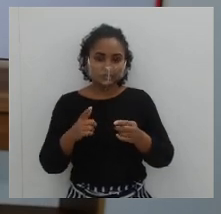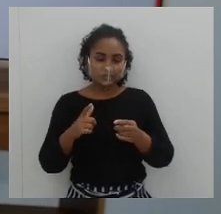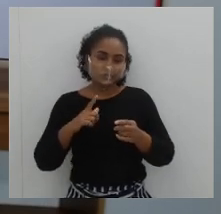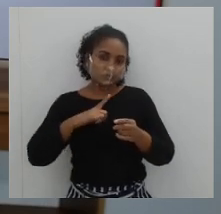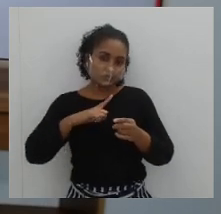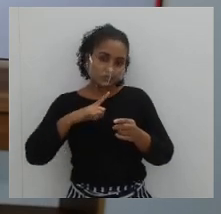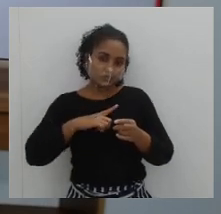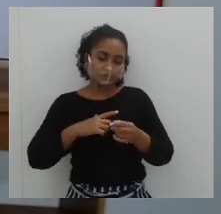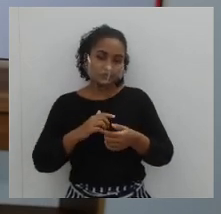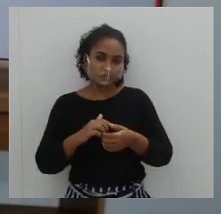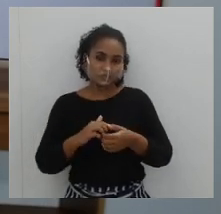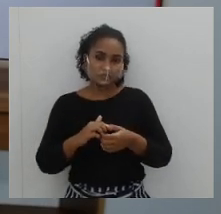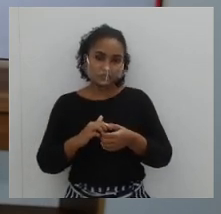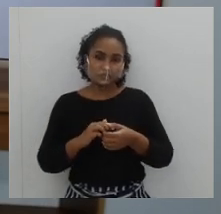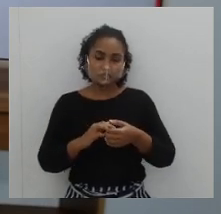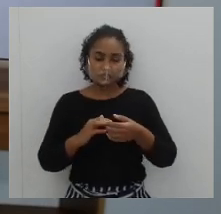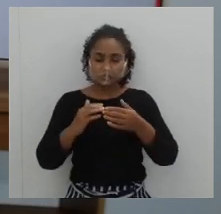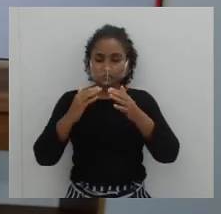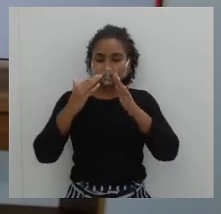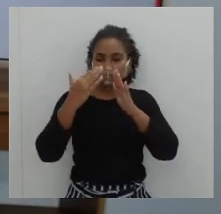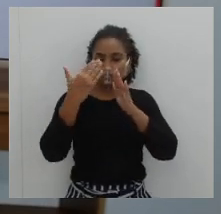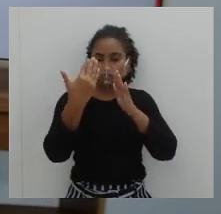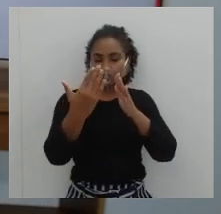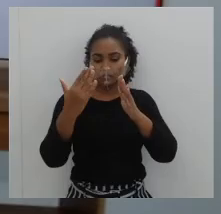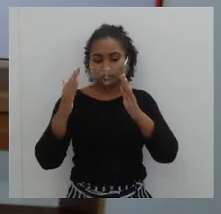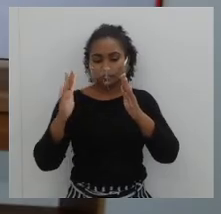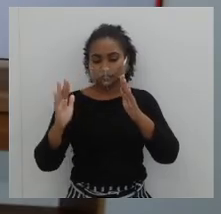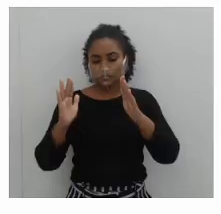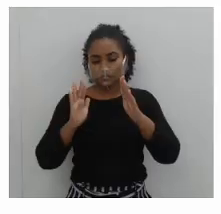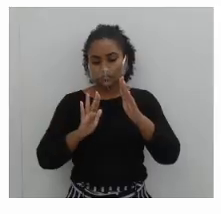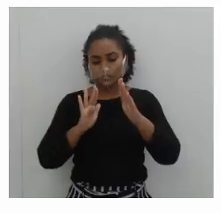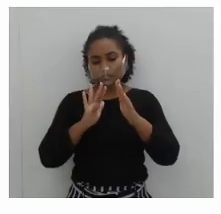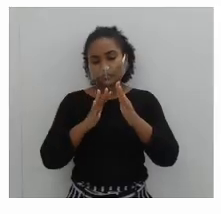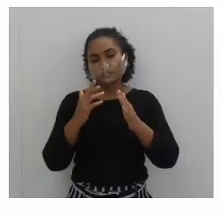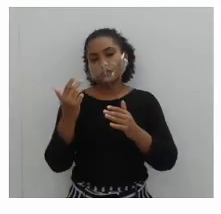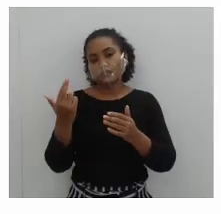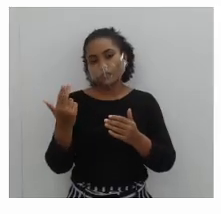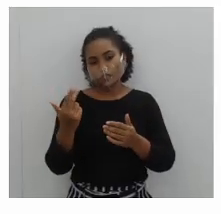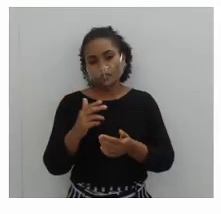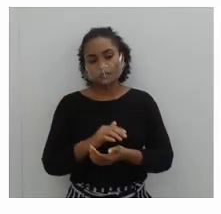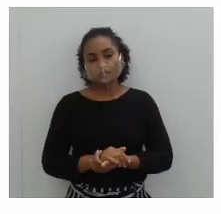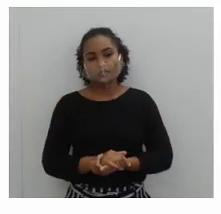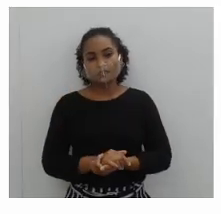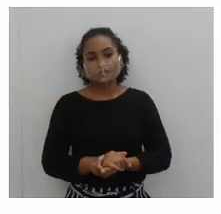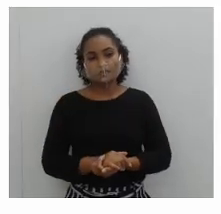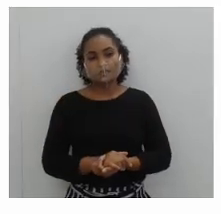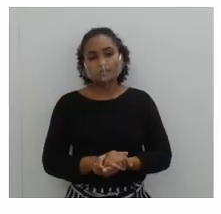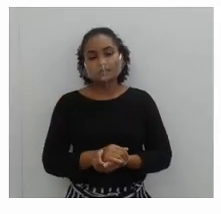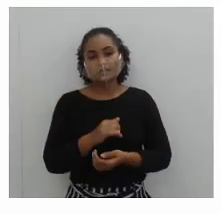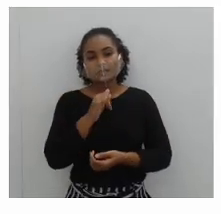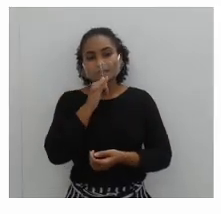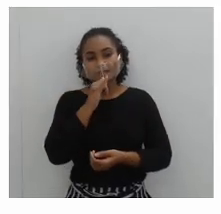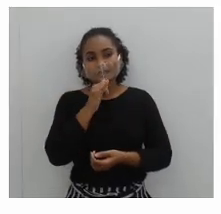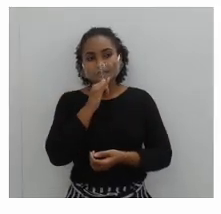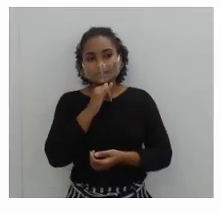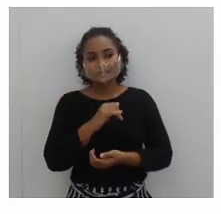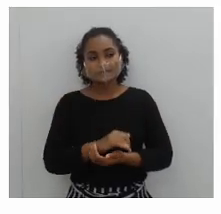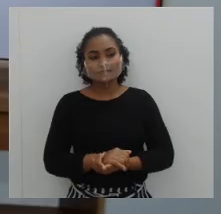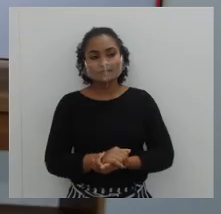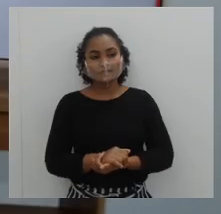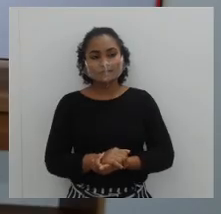que têm em suas faces apenas polígonos regulares. O cubo é